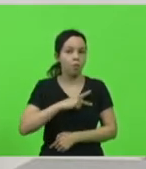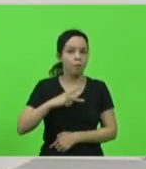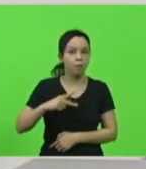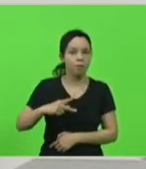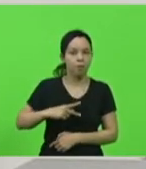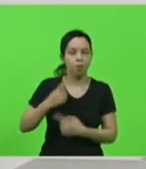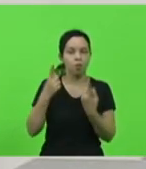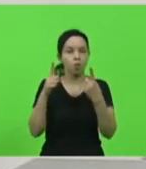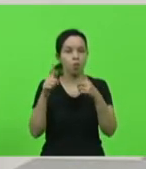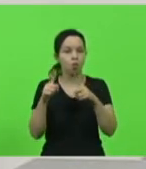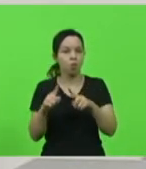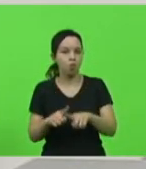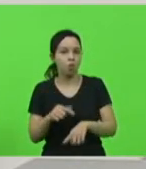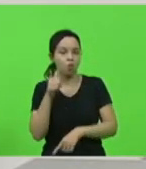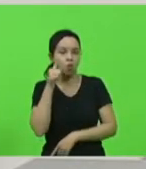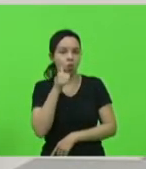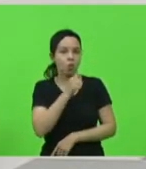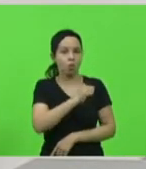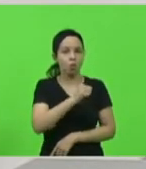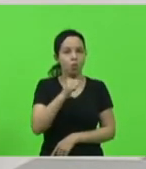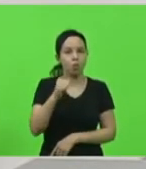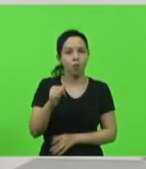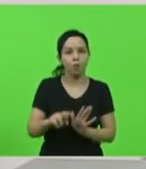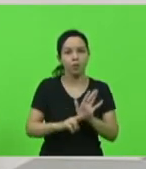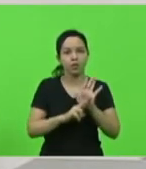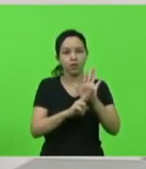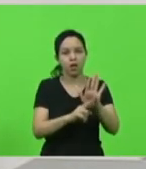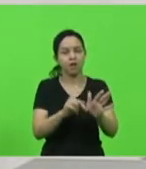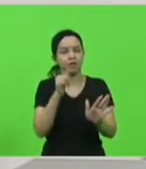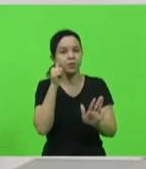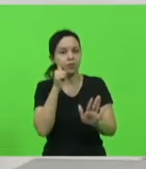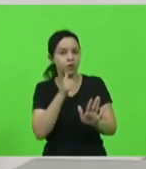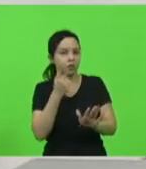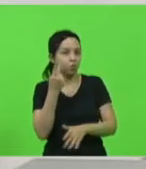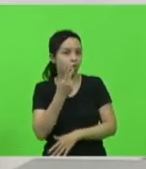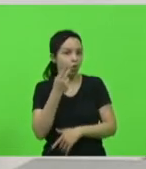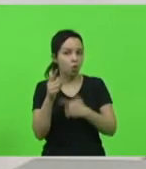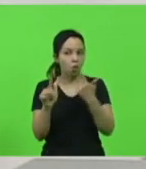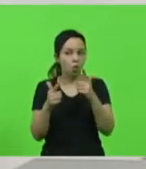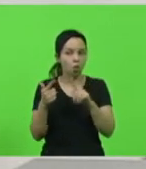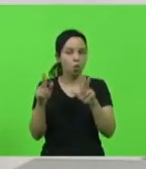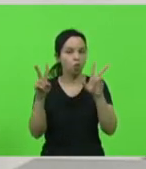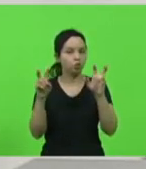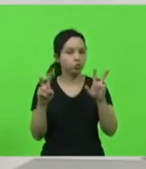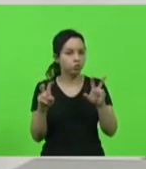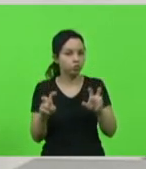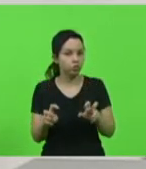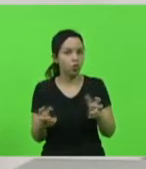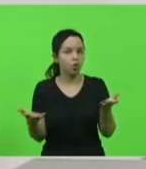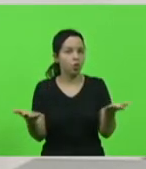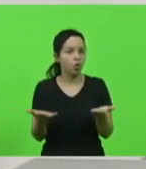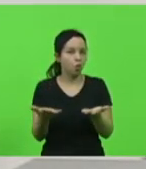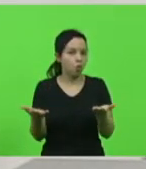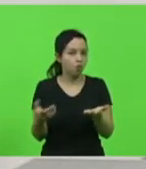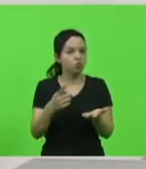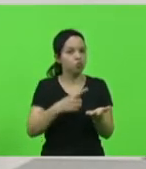representatividade feminina na política e em outros assuntos, que hoje são normais